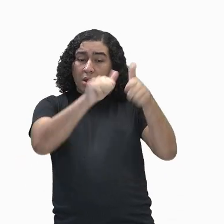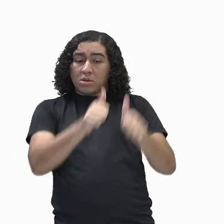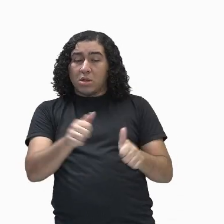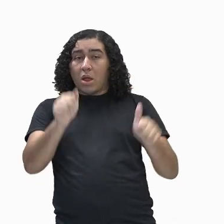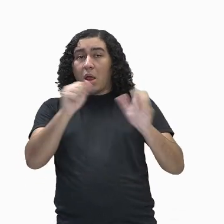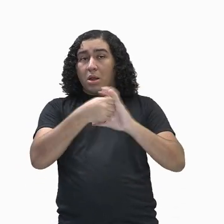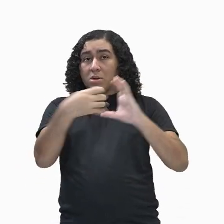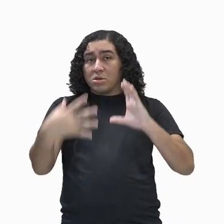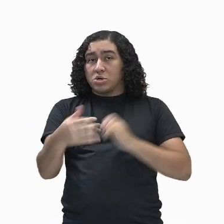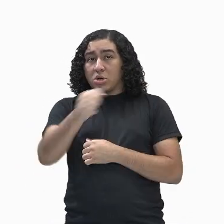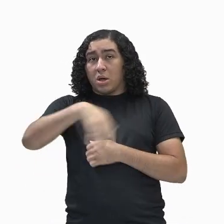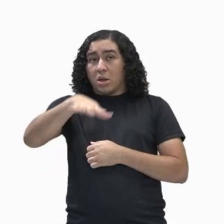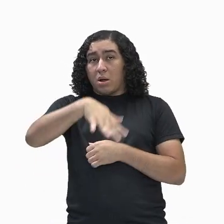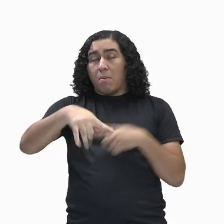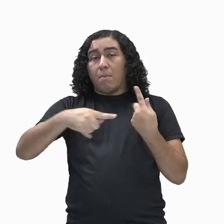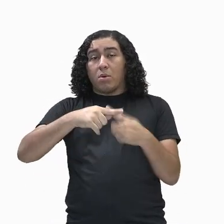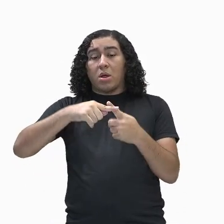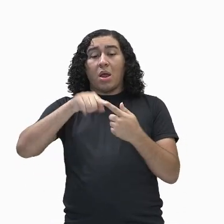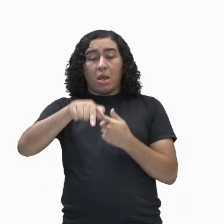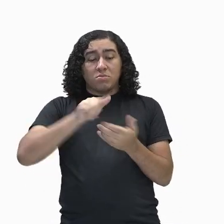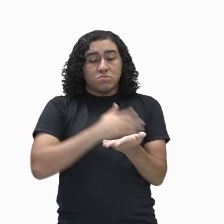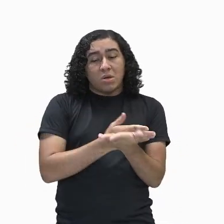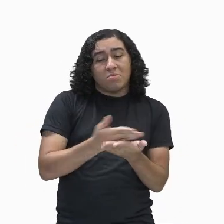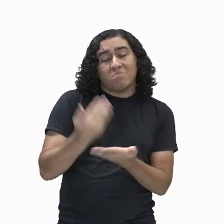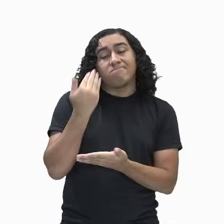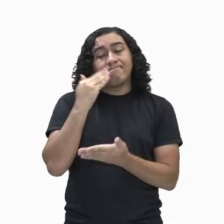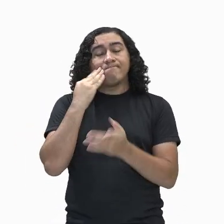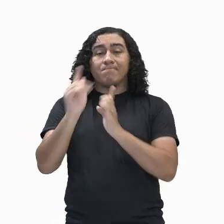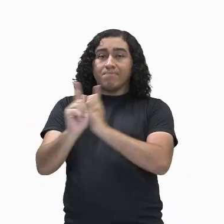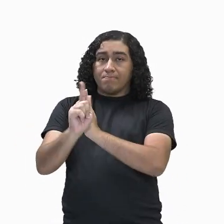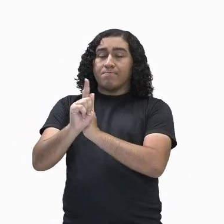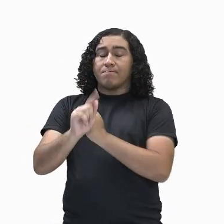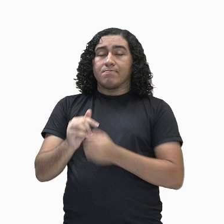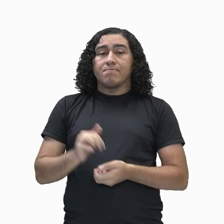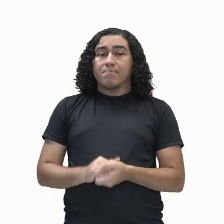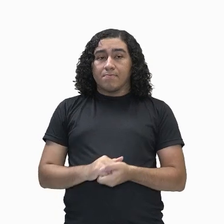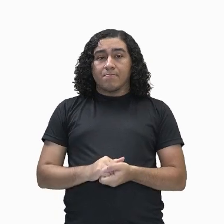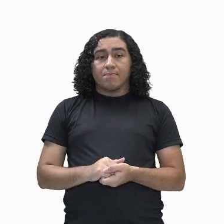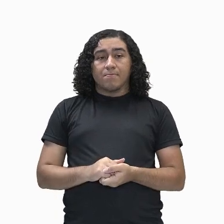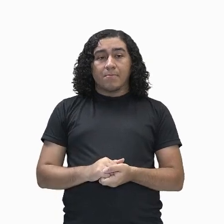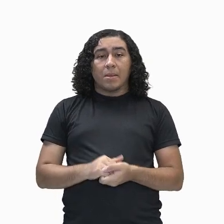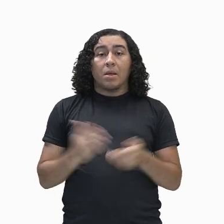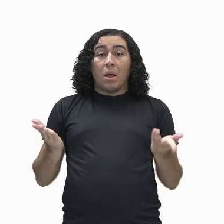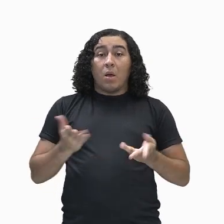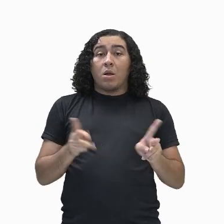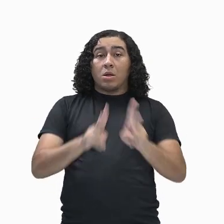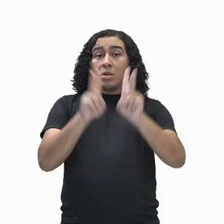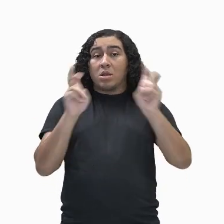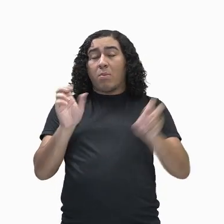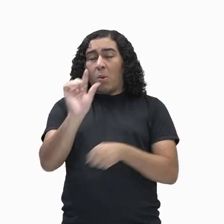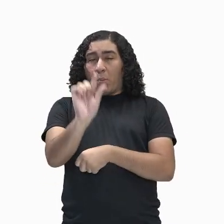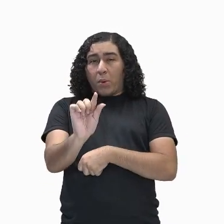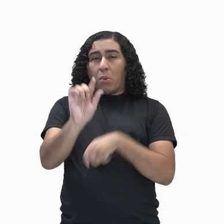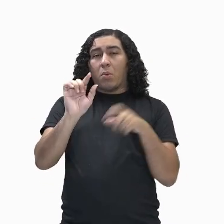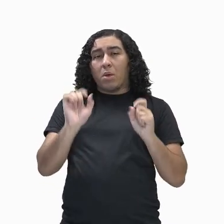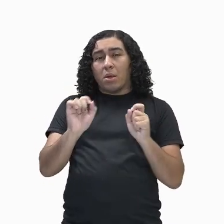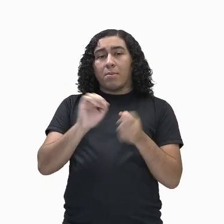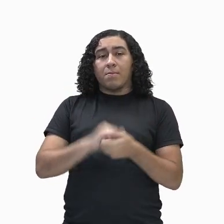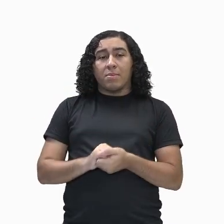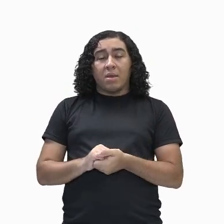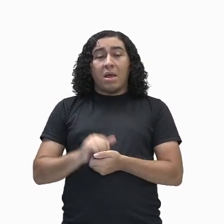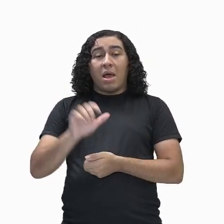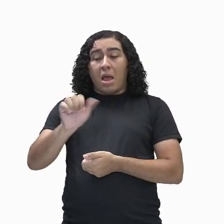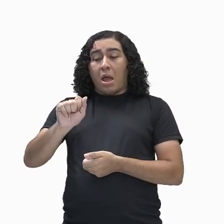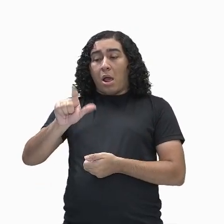gerais deles, né? Porque a partir daí você consegue identificá-los. A gente vai começar falando um pouquinho sobre as